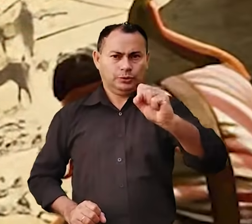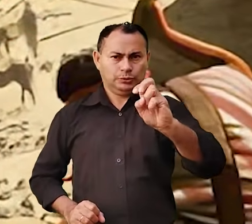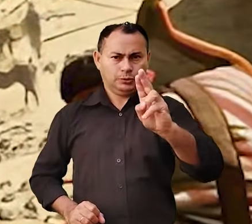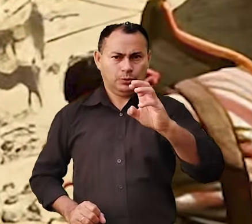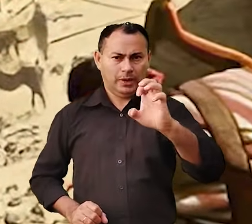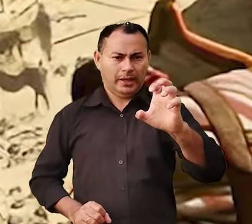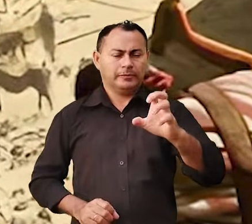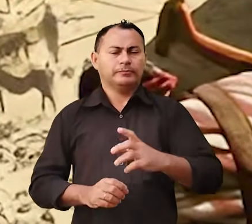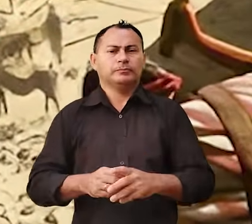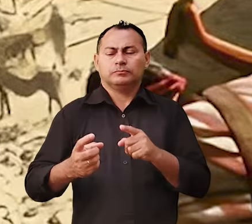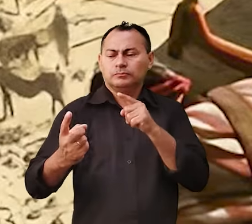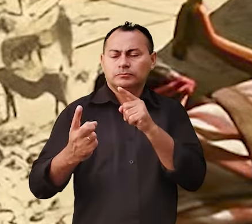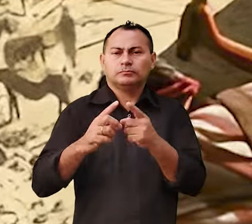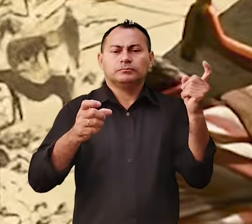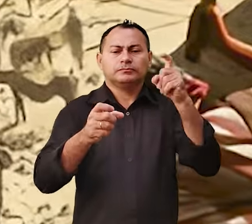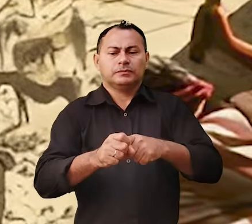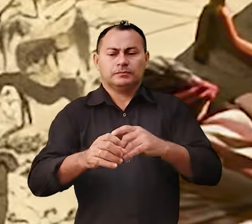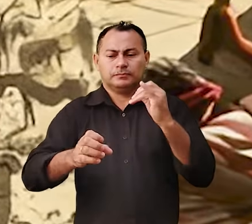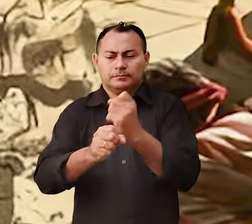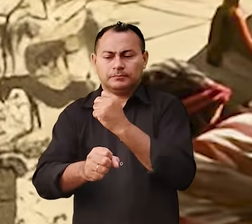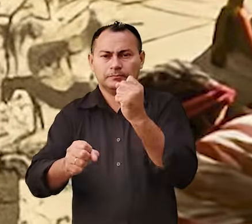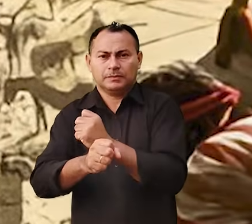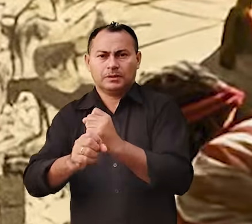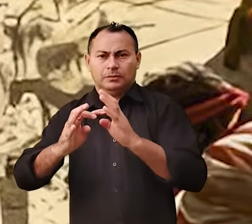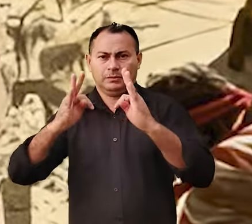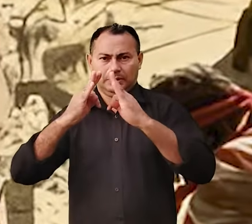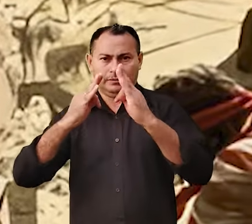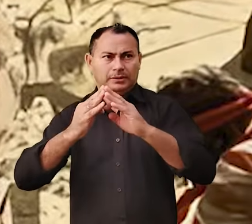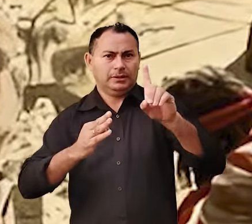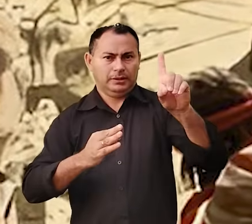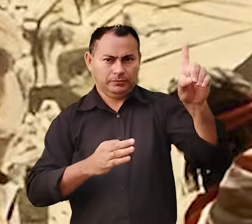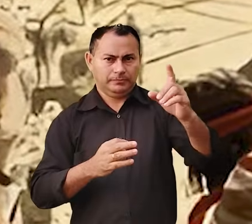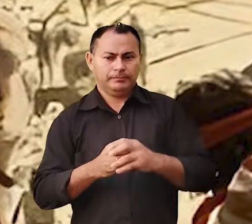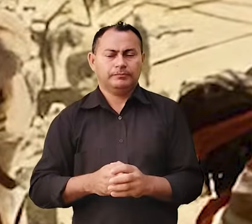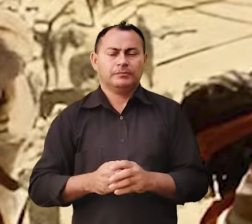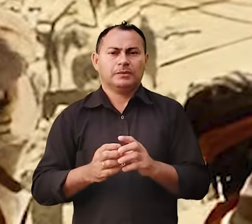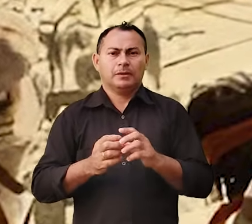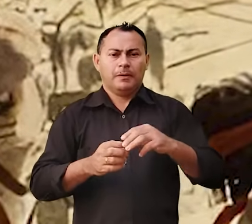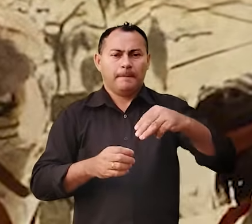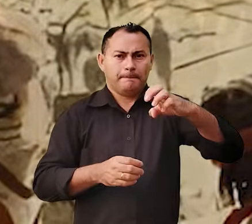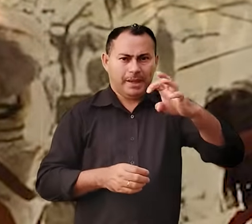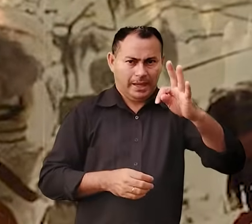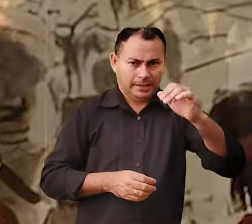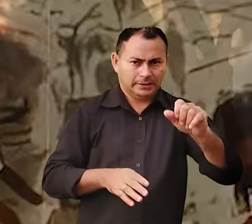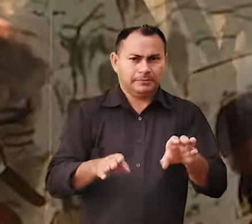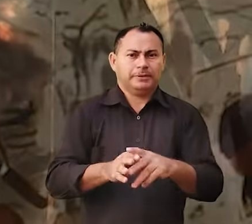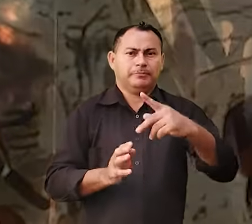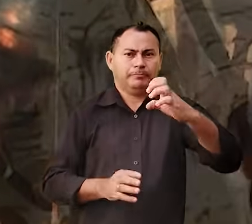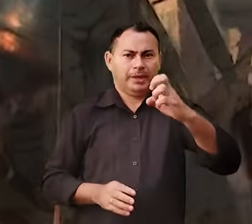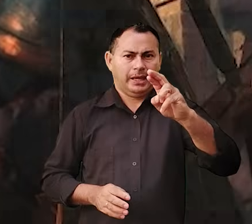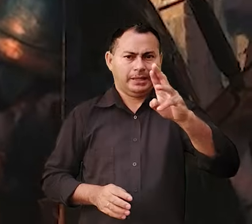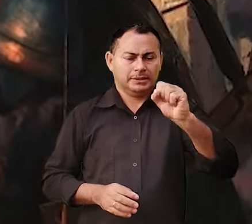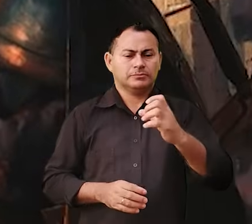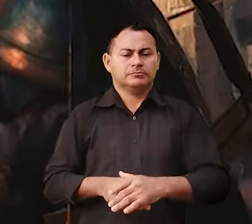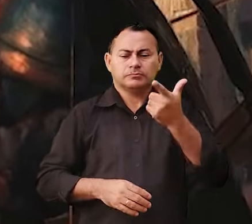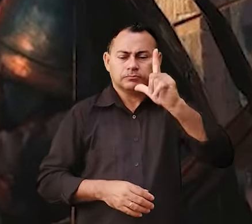desse primeiro retorno era reconstruir o templo de Deus. Quando os medos e os persas conquistaram